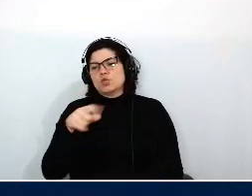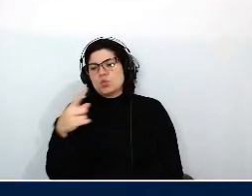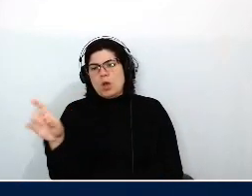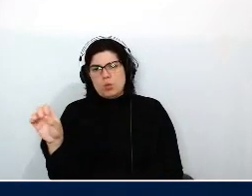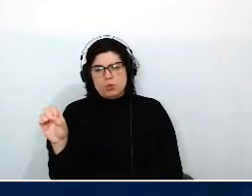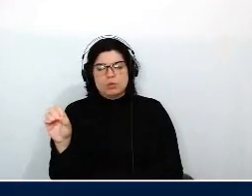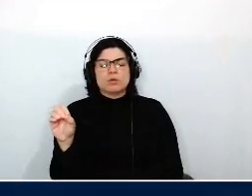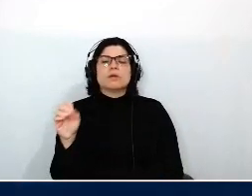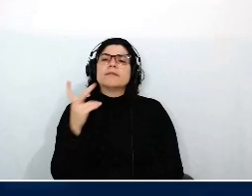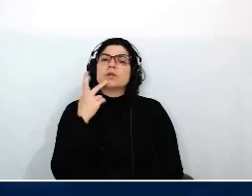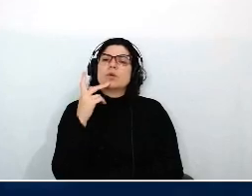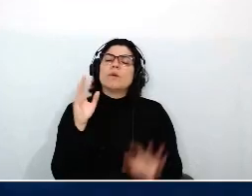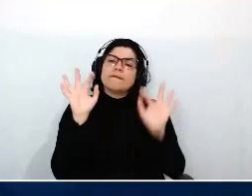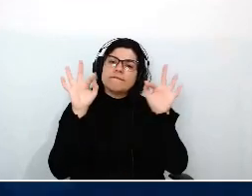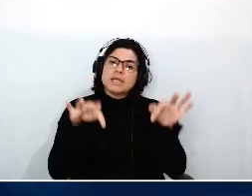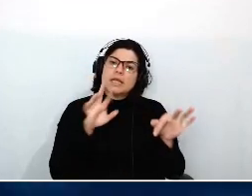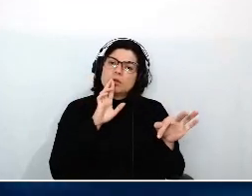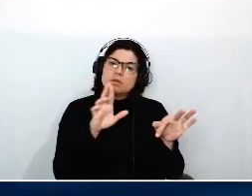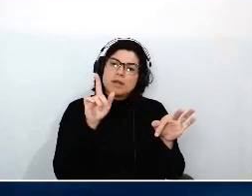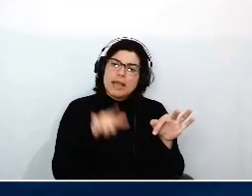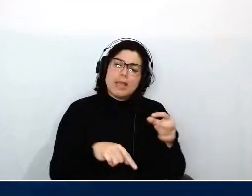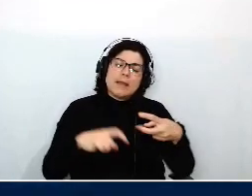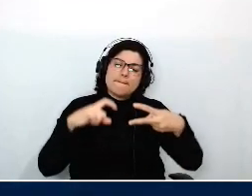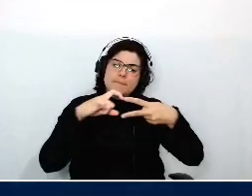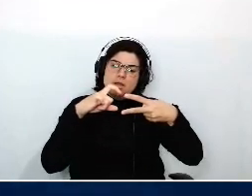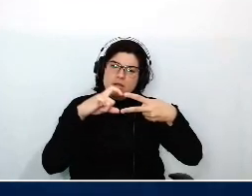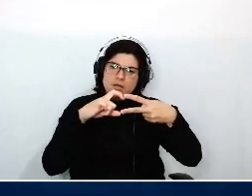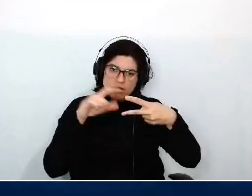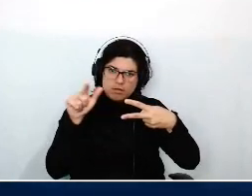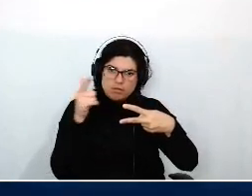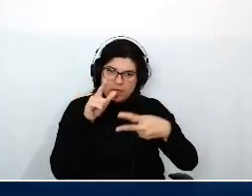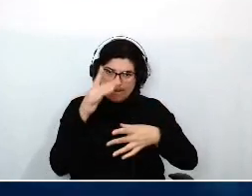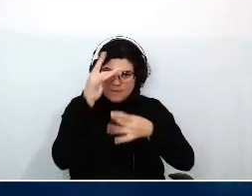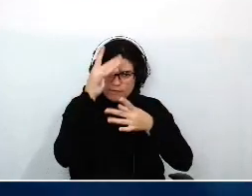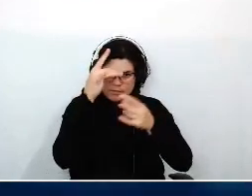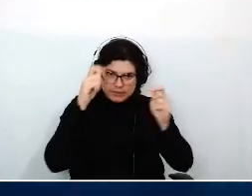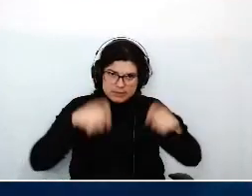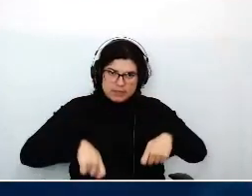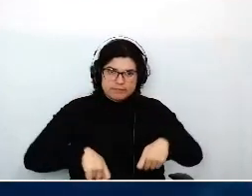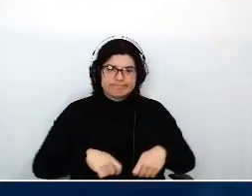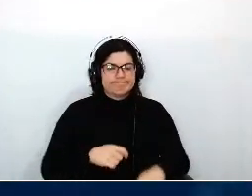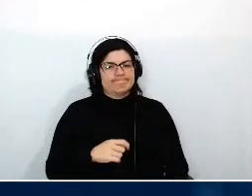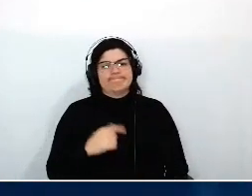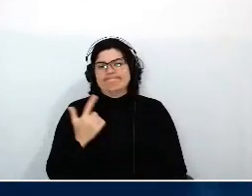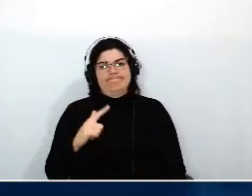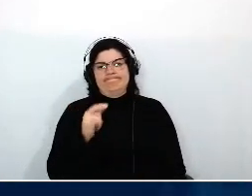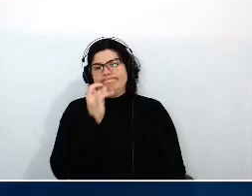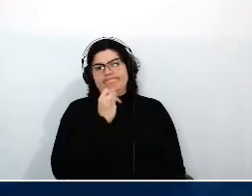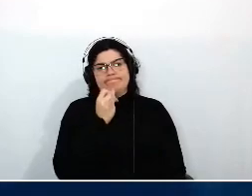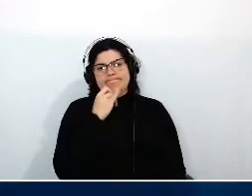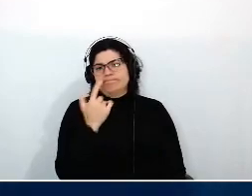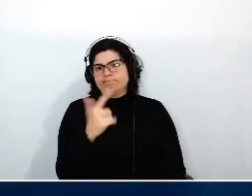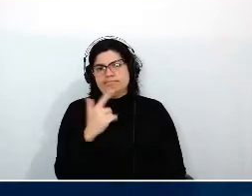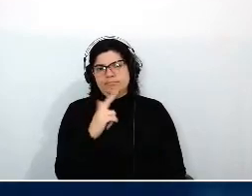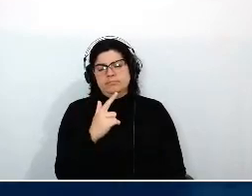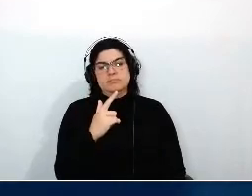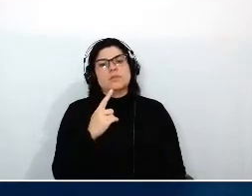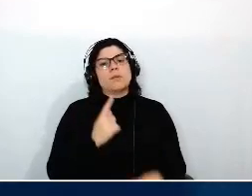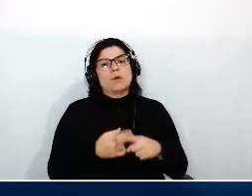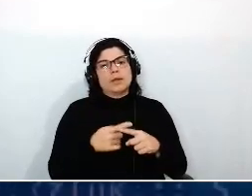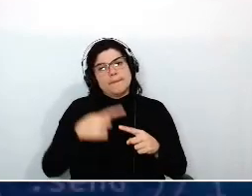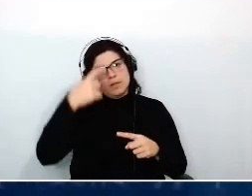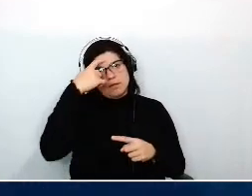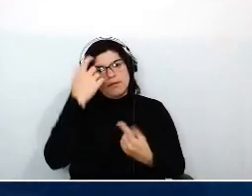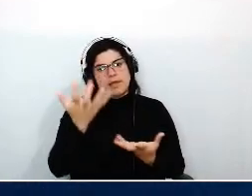é um compilado PHP. Esse compilado é performático? Não tem teste de estresse ainda, benchmarks, porque a ideia é evoluir